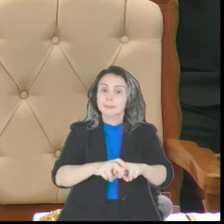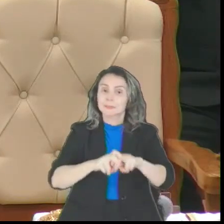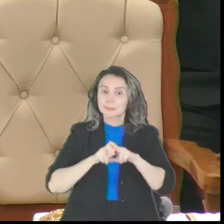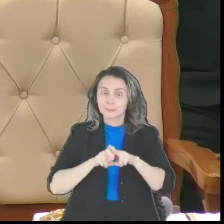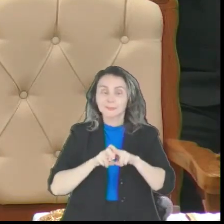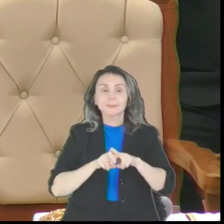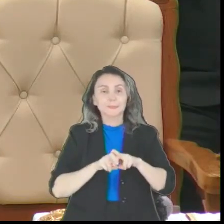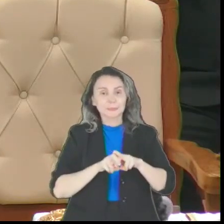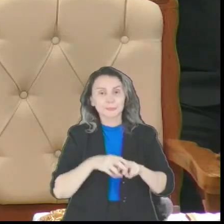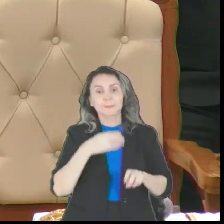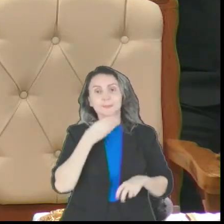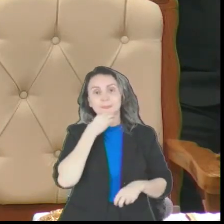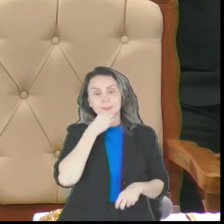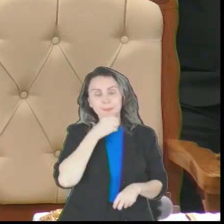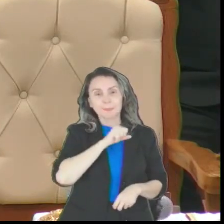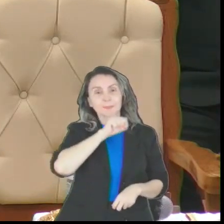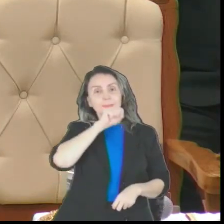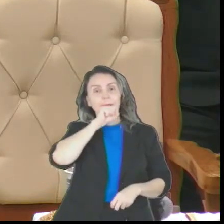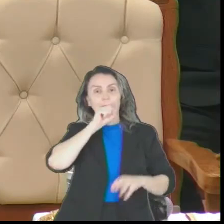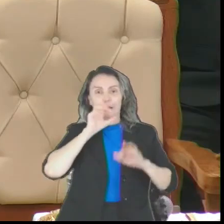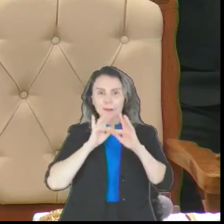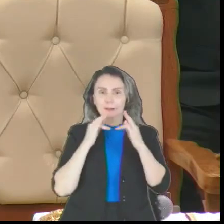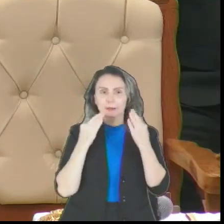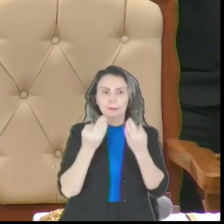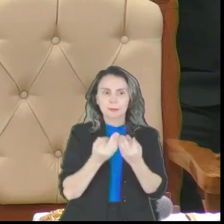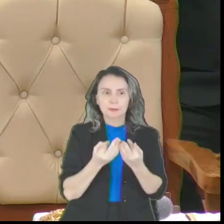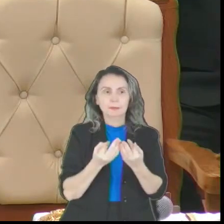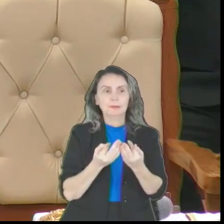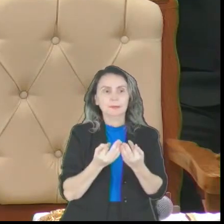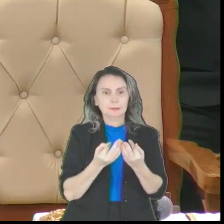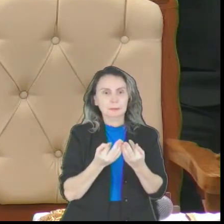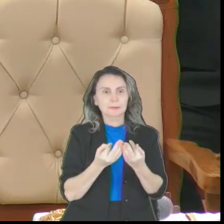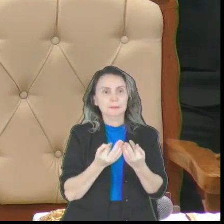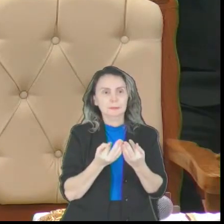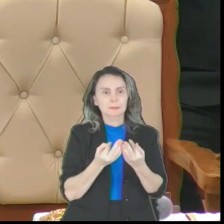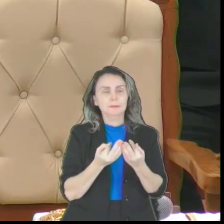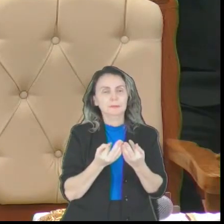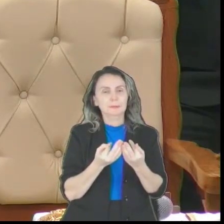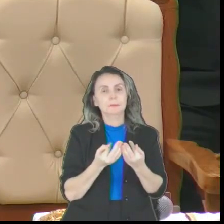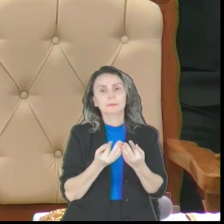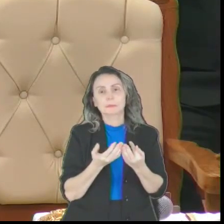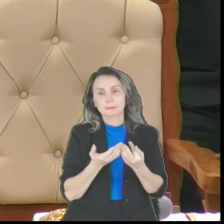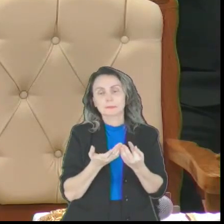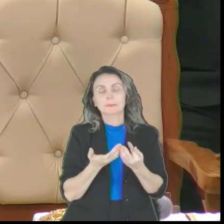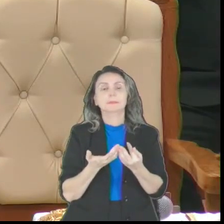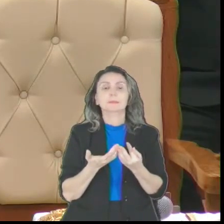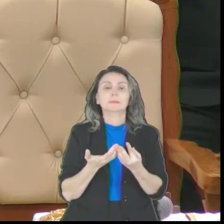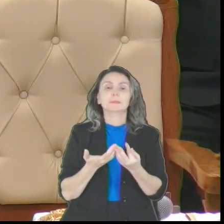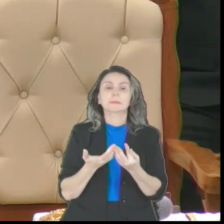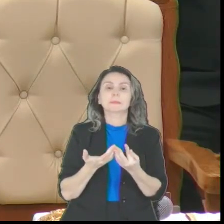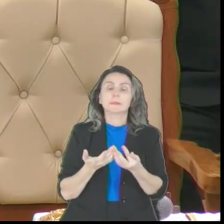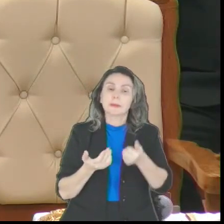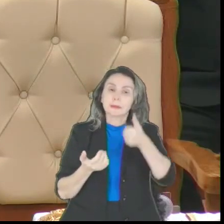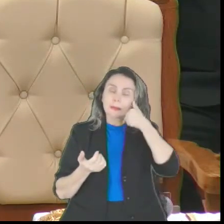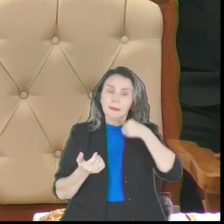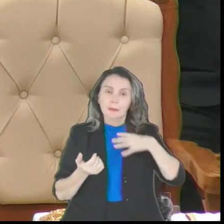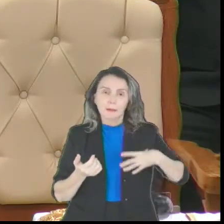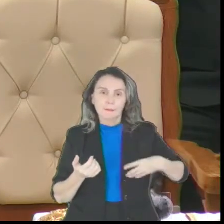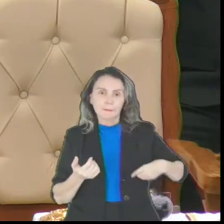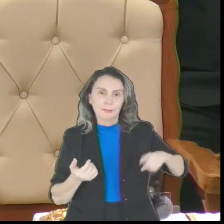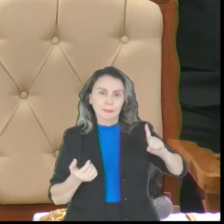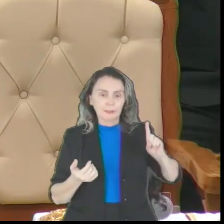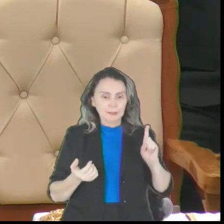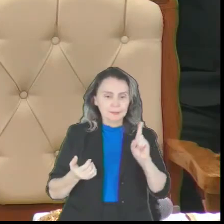de família, quando vão, é uma entrega, ele vai dar a filha dele para o rapaz que vai casar com ela.